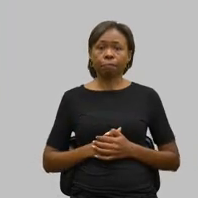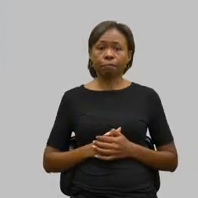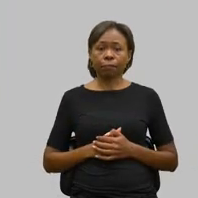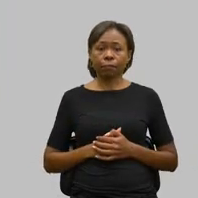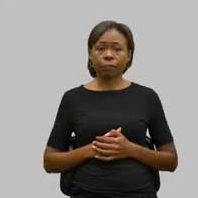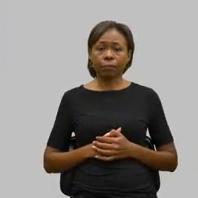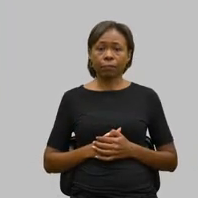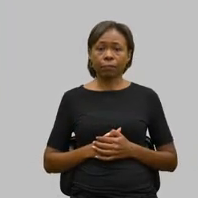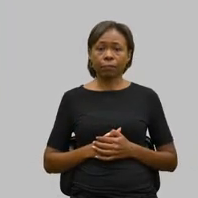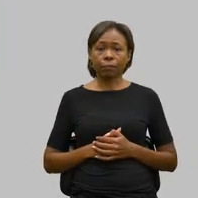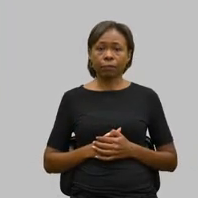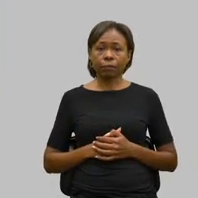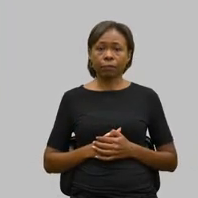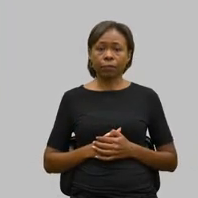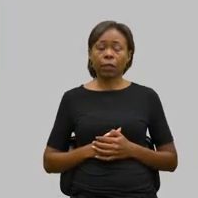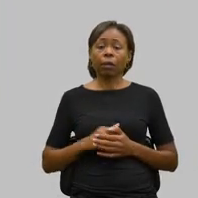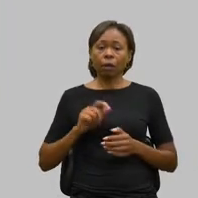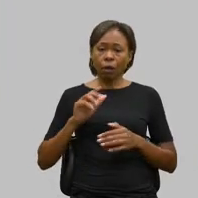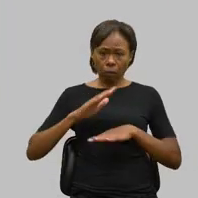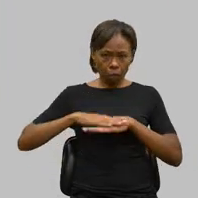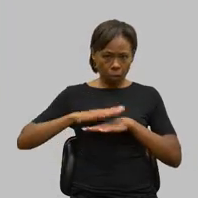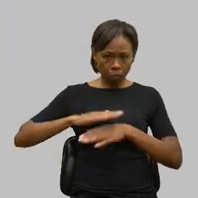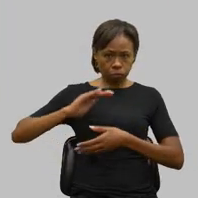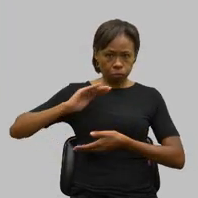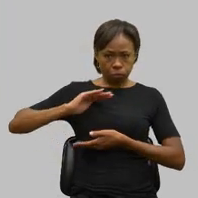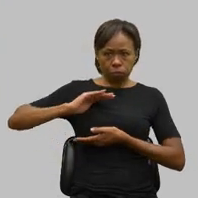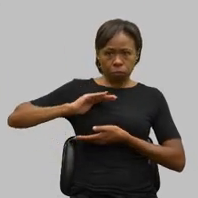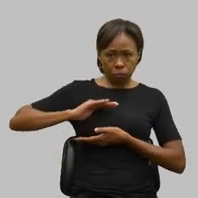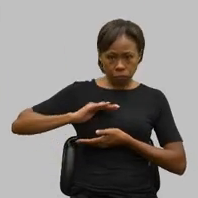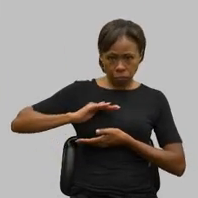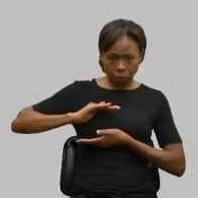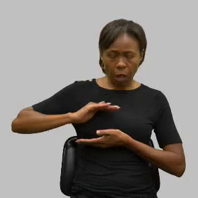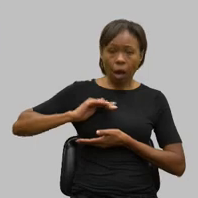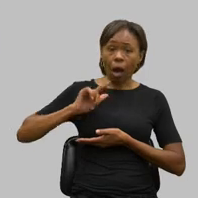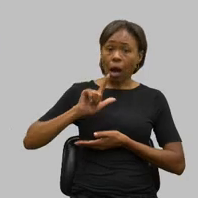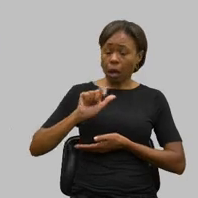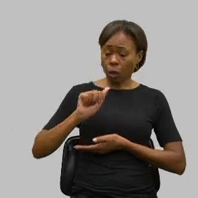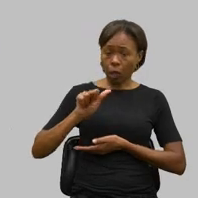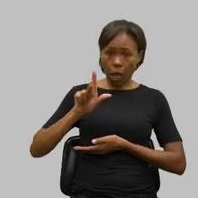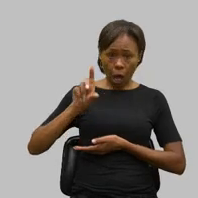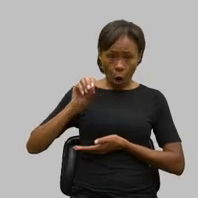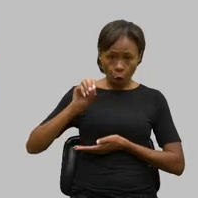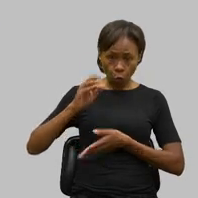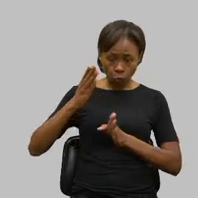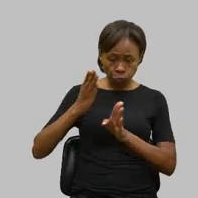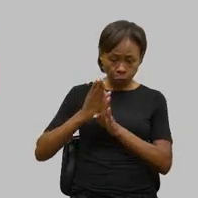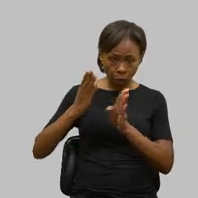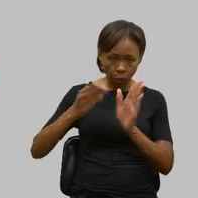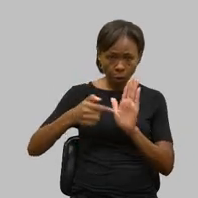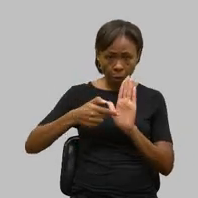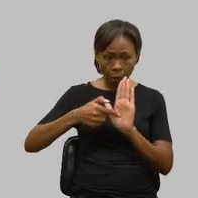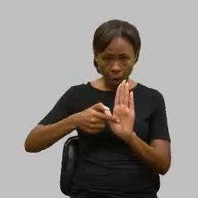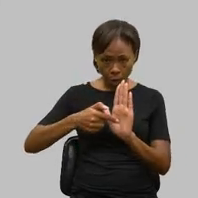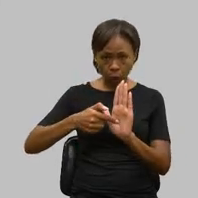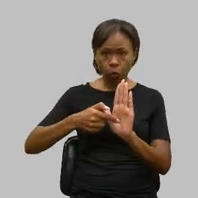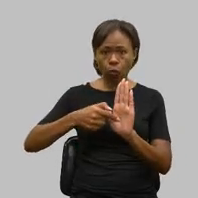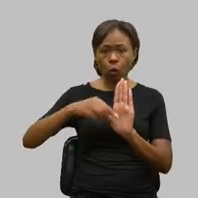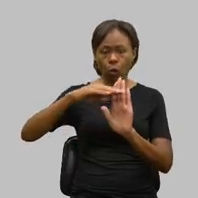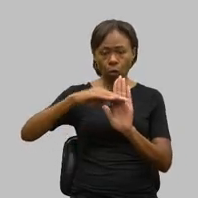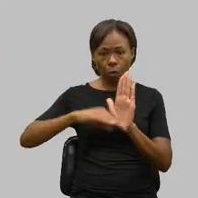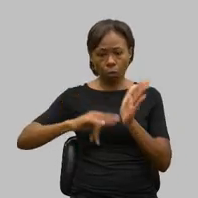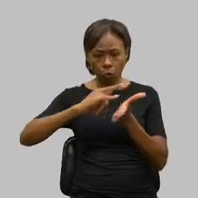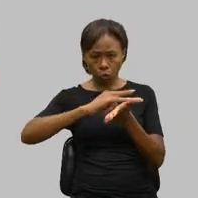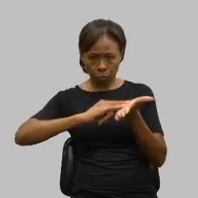faz a mamografia. Aí, o laudo sai. Esse laudo irá para um